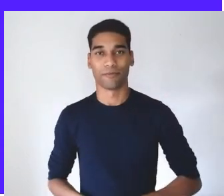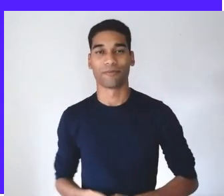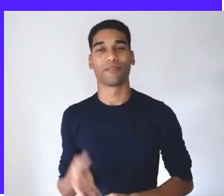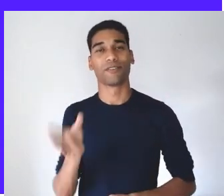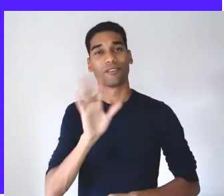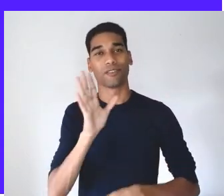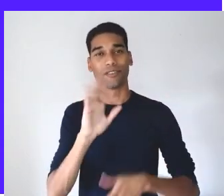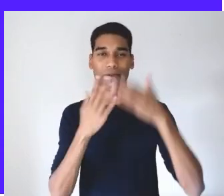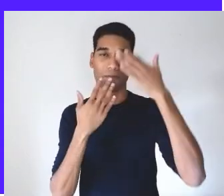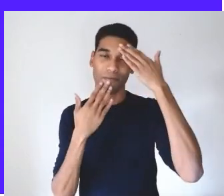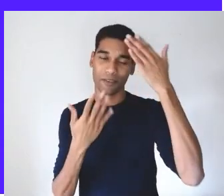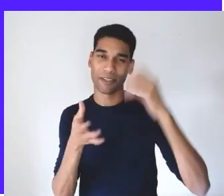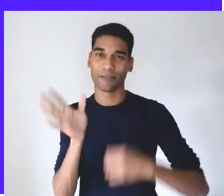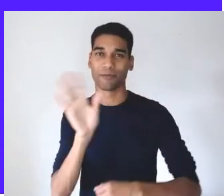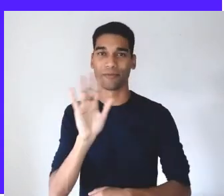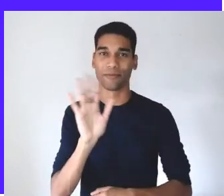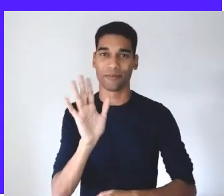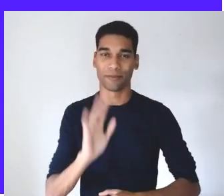meninas.